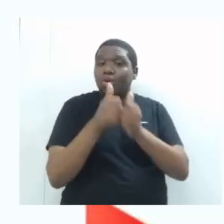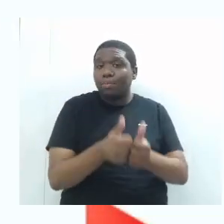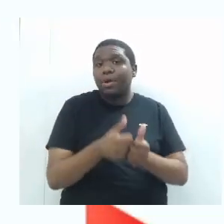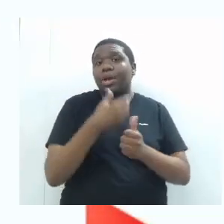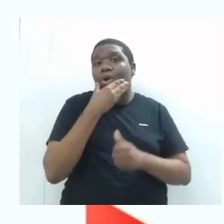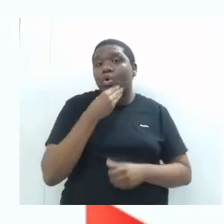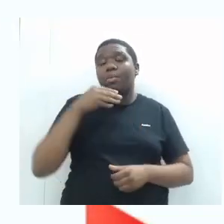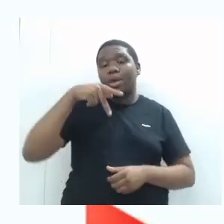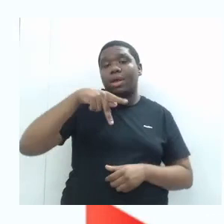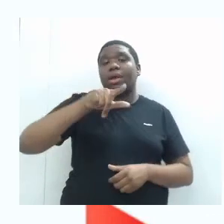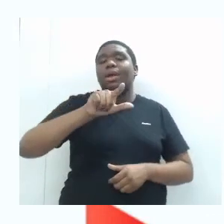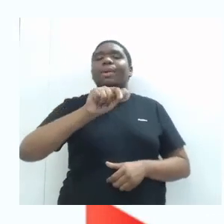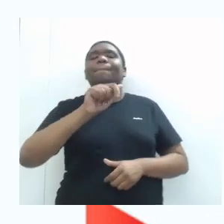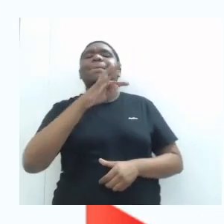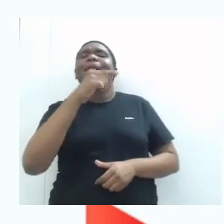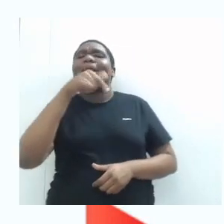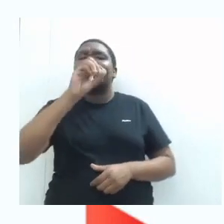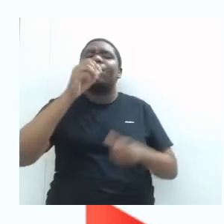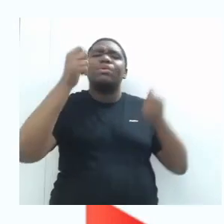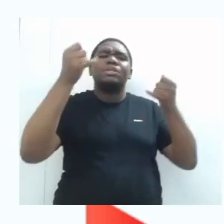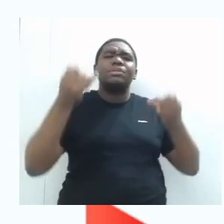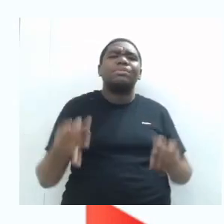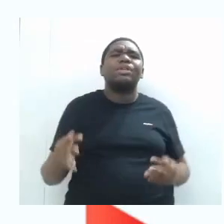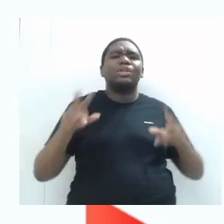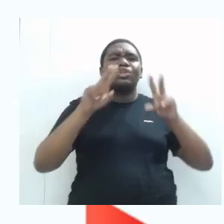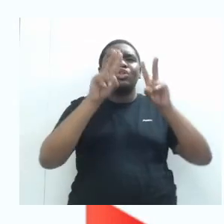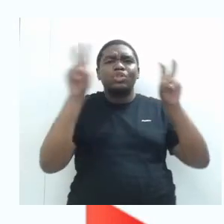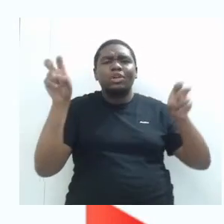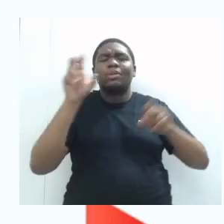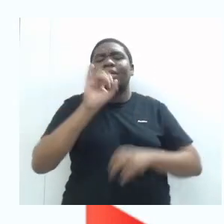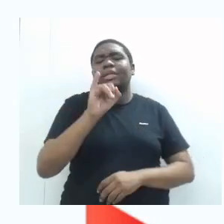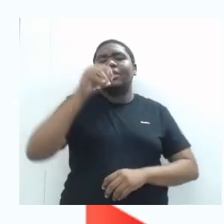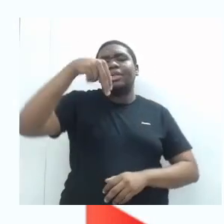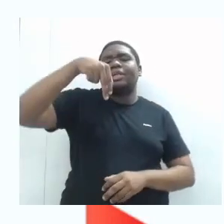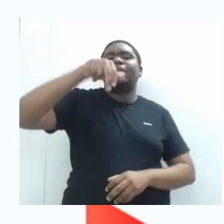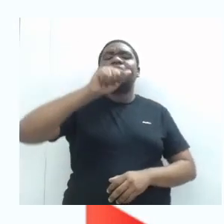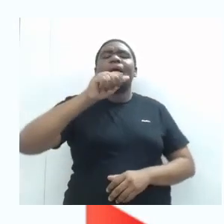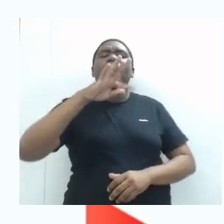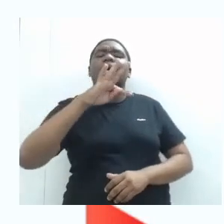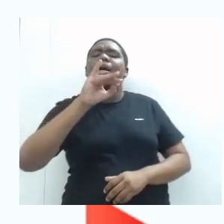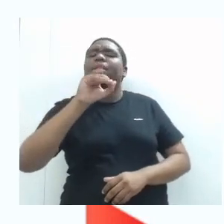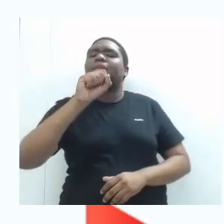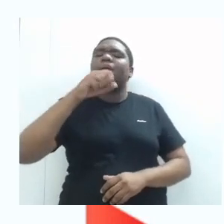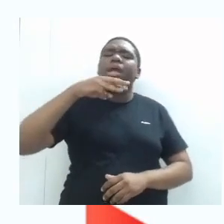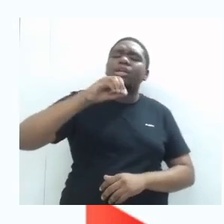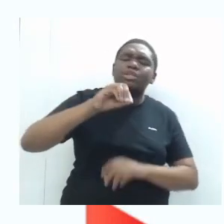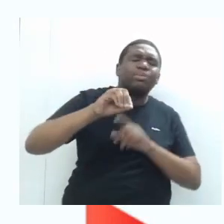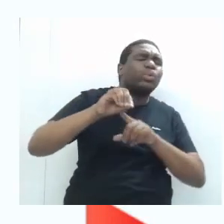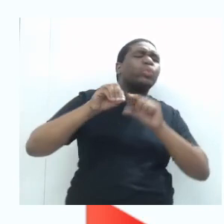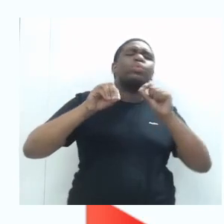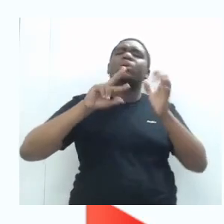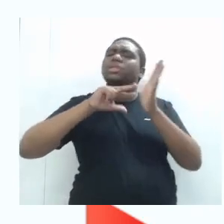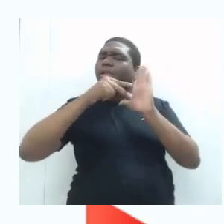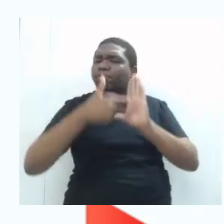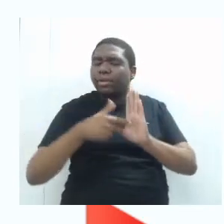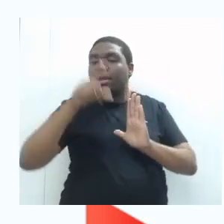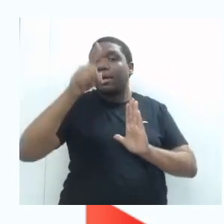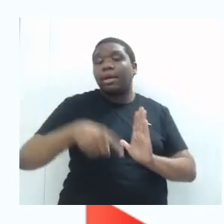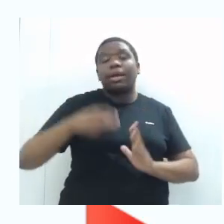o inatismo. O que é o inatismo? Escutem só, é a concepção de que algumas ideias,